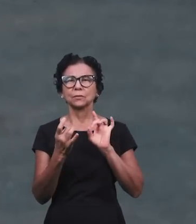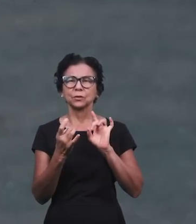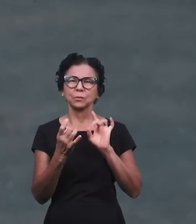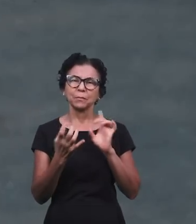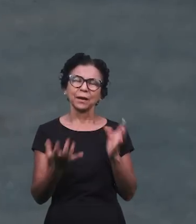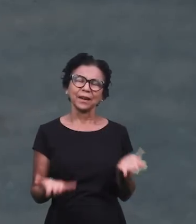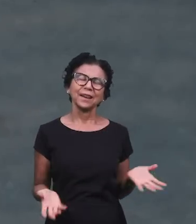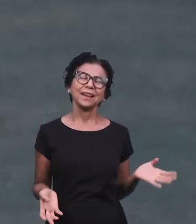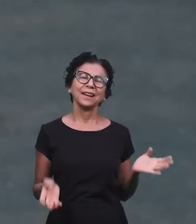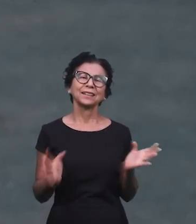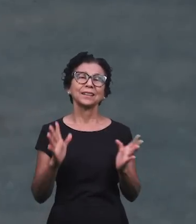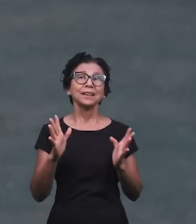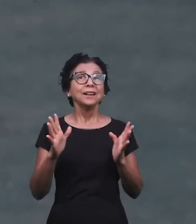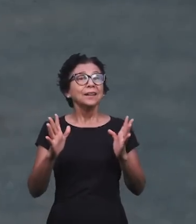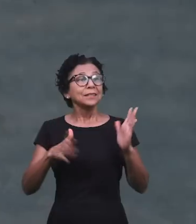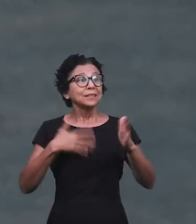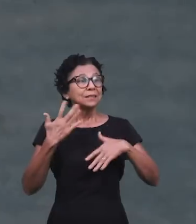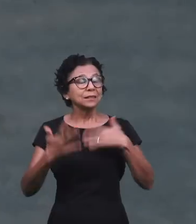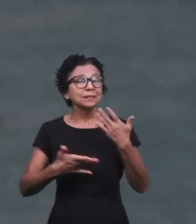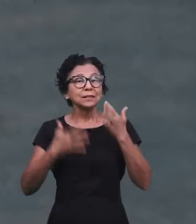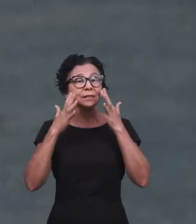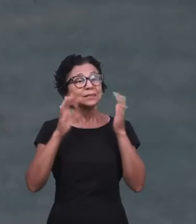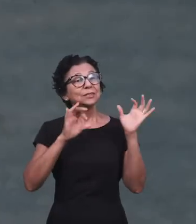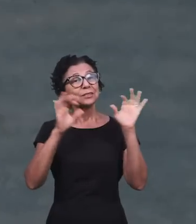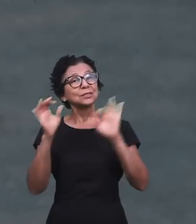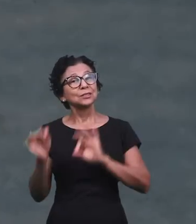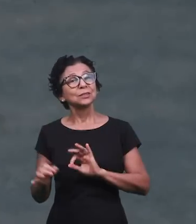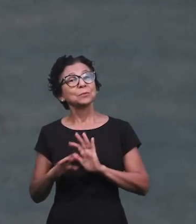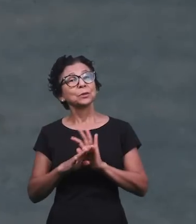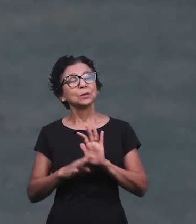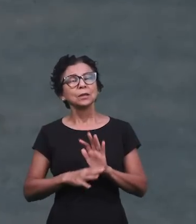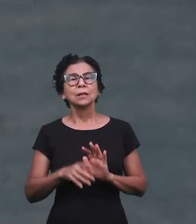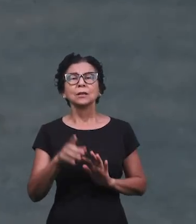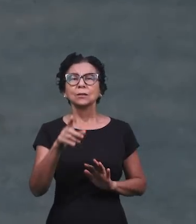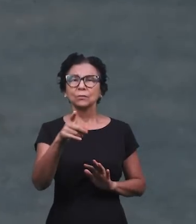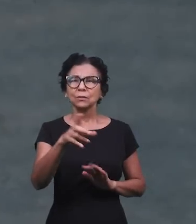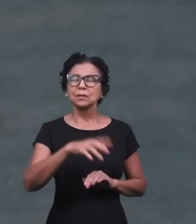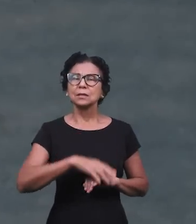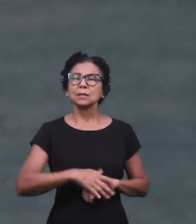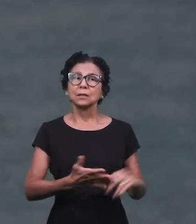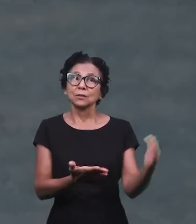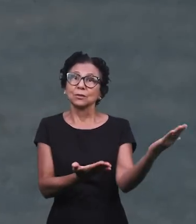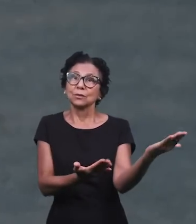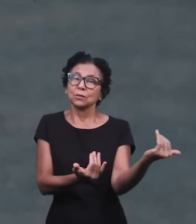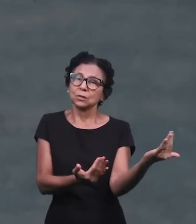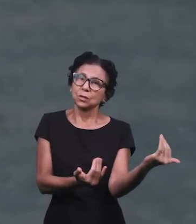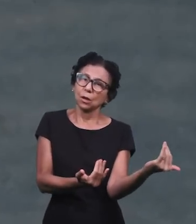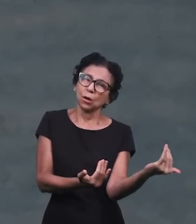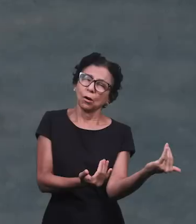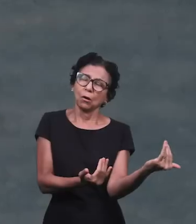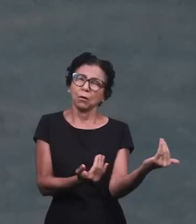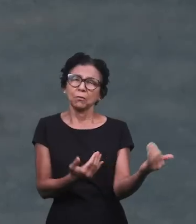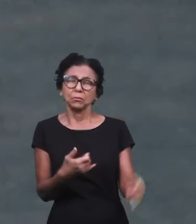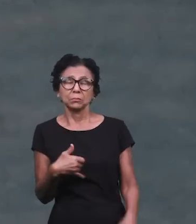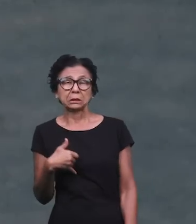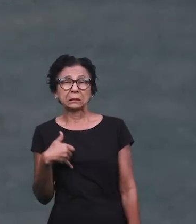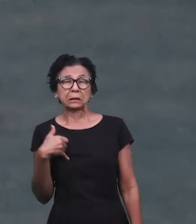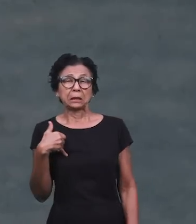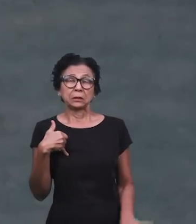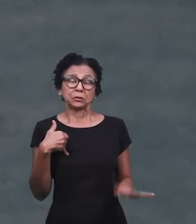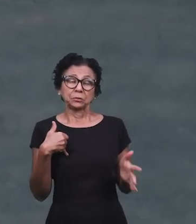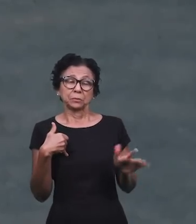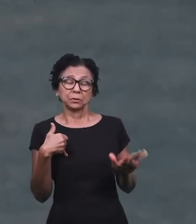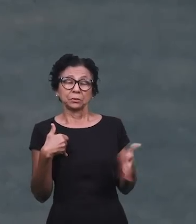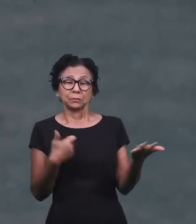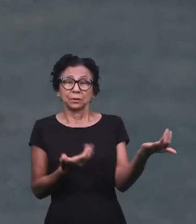da alegria de assistir. É isso mesmo. Você que está assistindo, você jovem, você que eventualmente já não é tão jovem, é